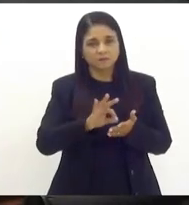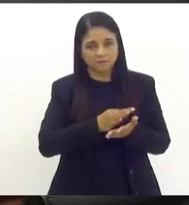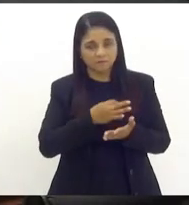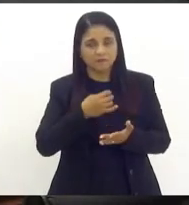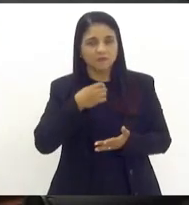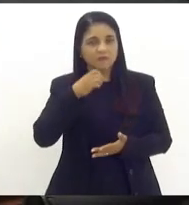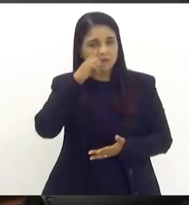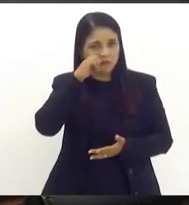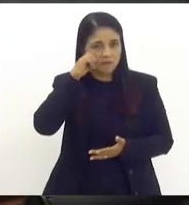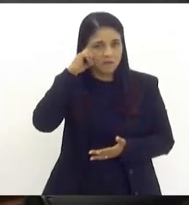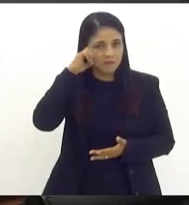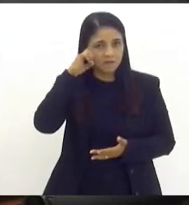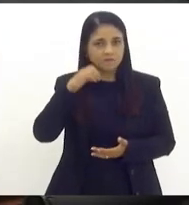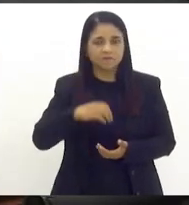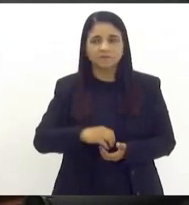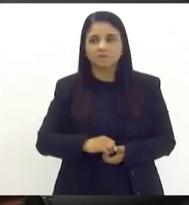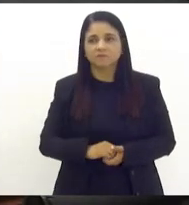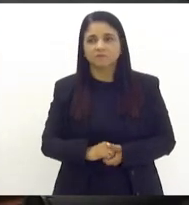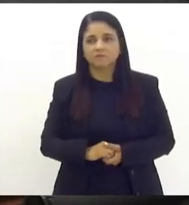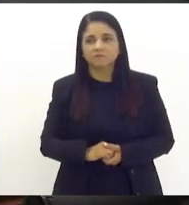nosso deputado